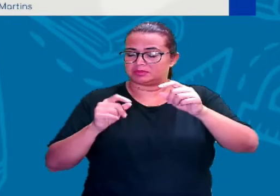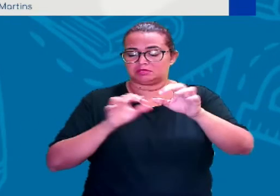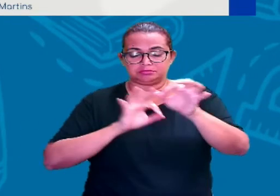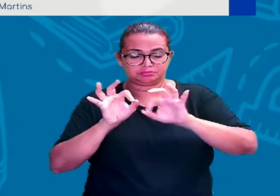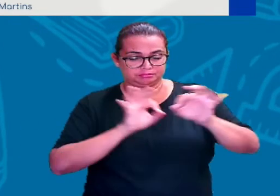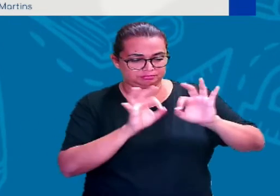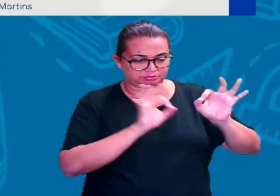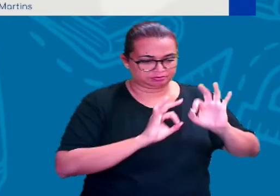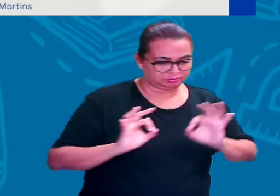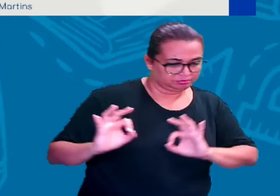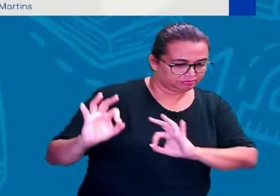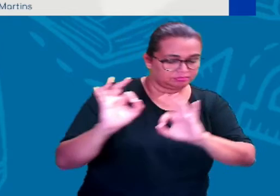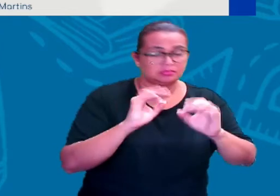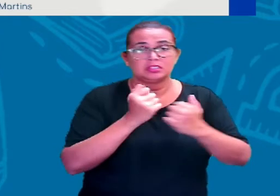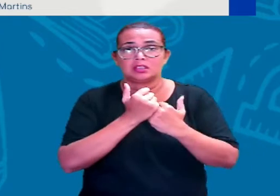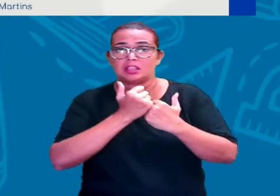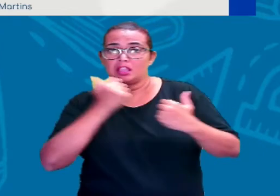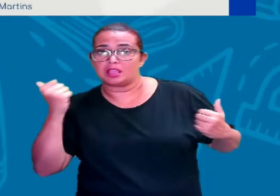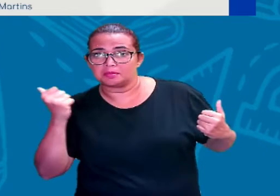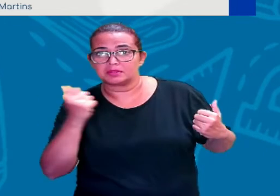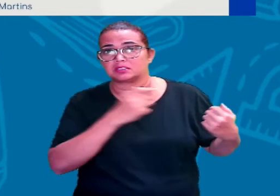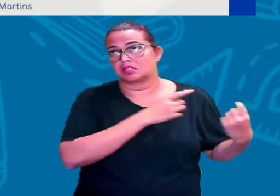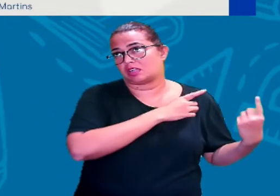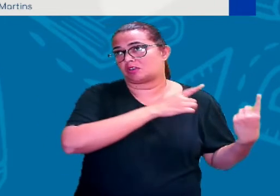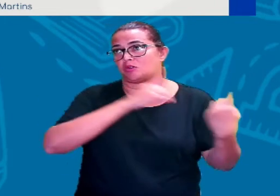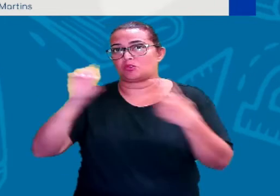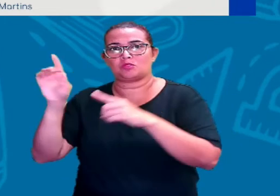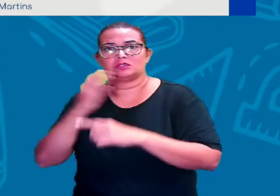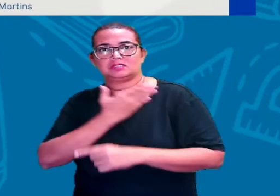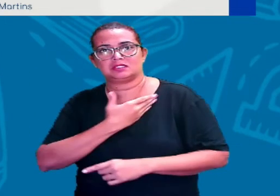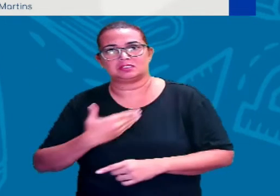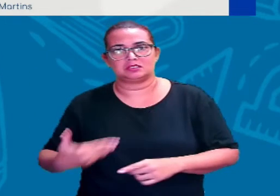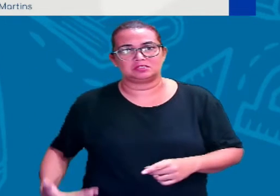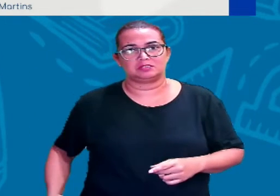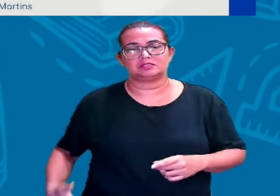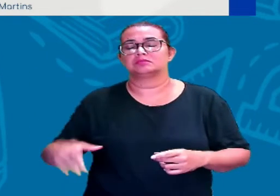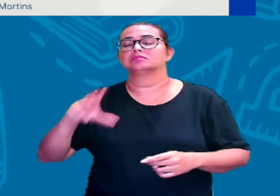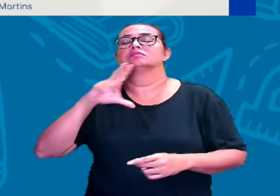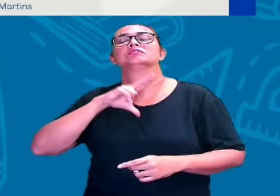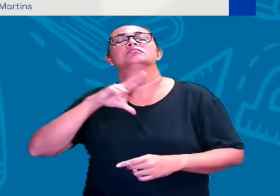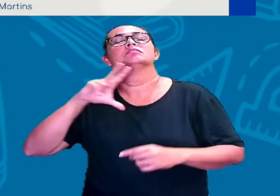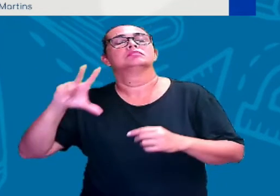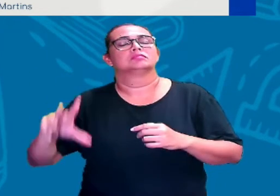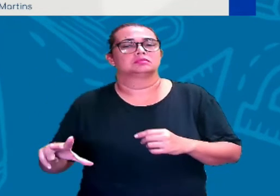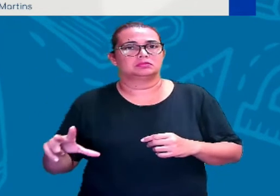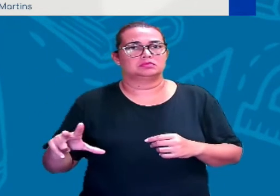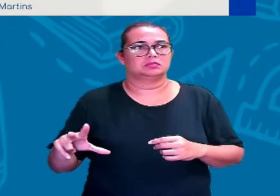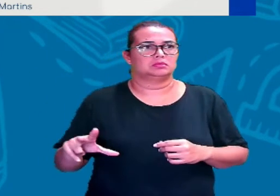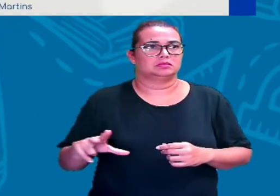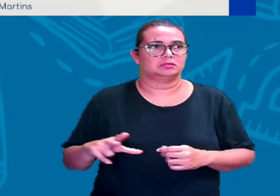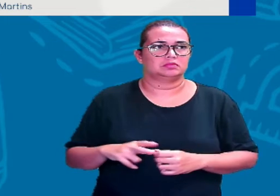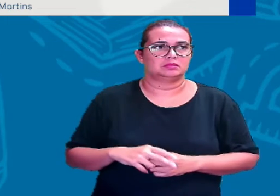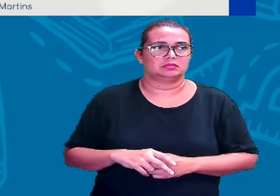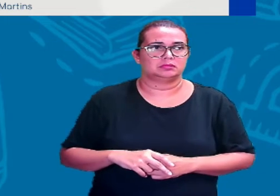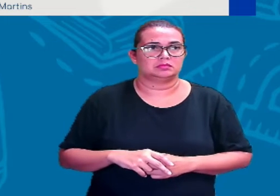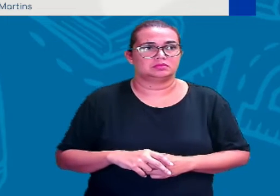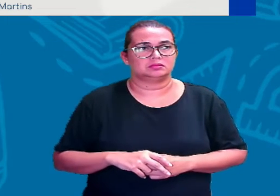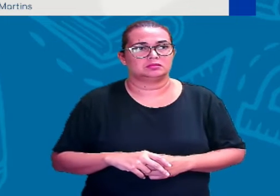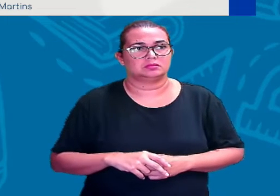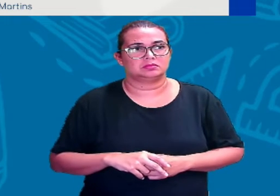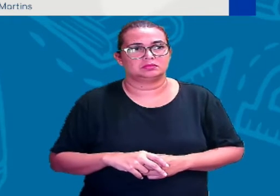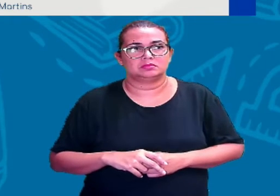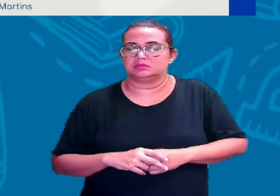isso representava uma ameaça a Portugal, né, a colônia, né?